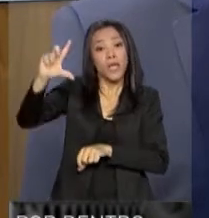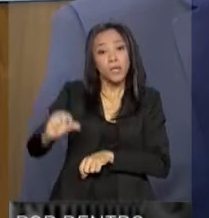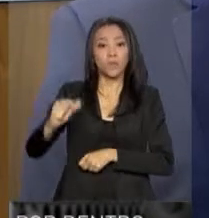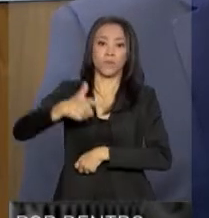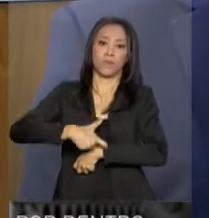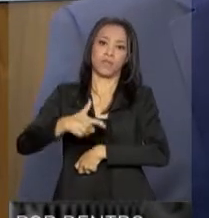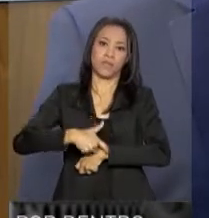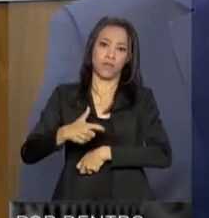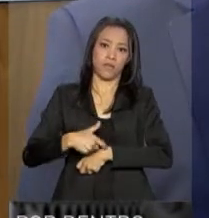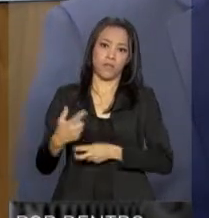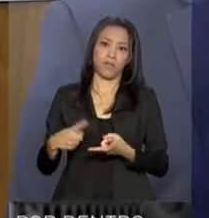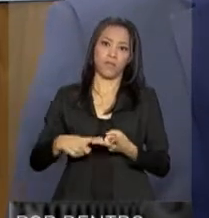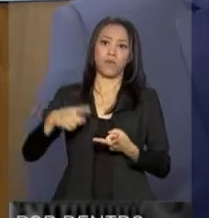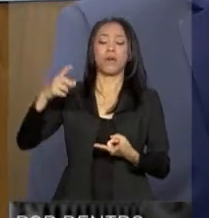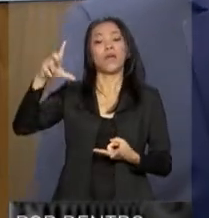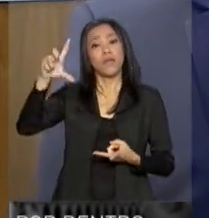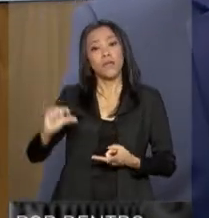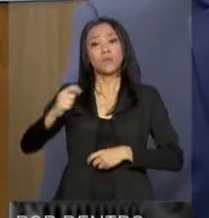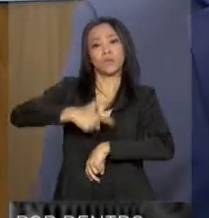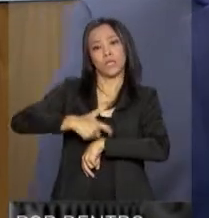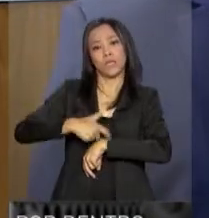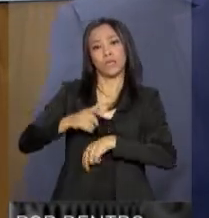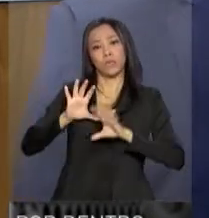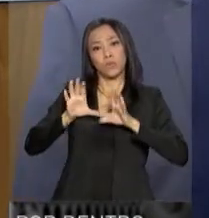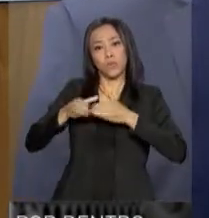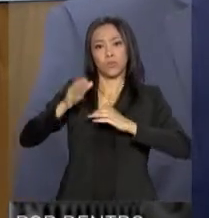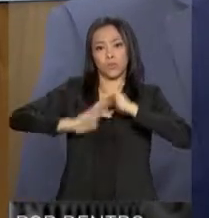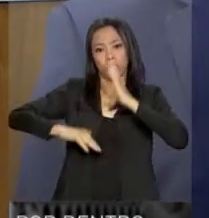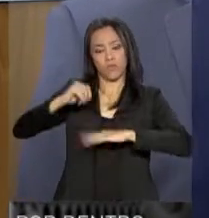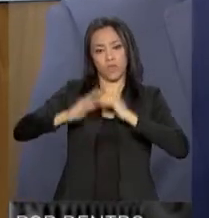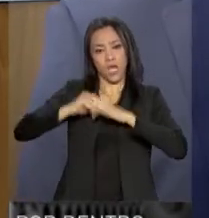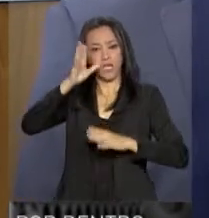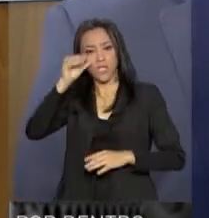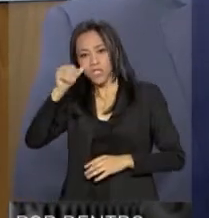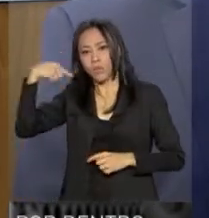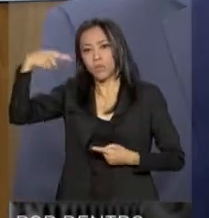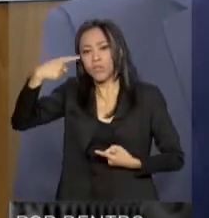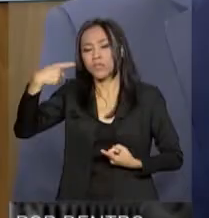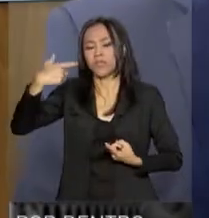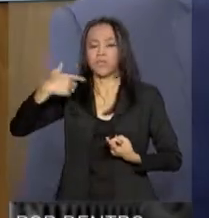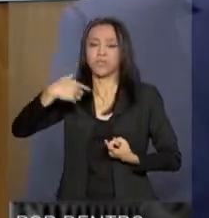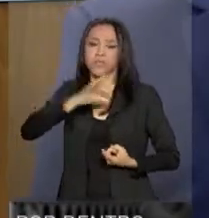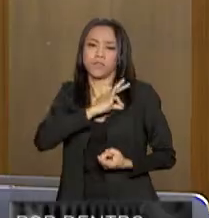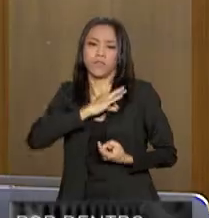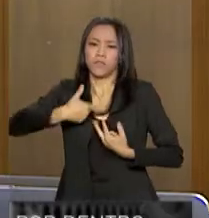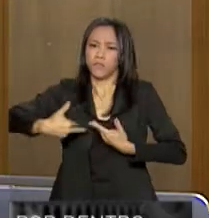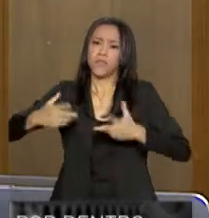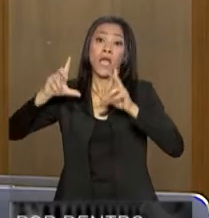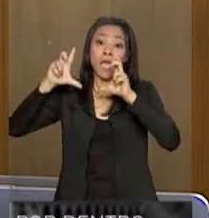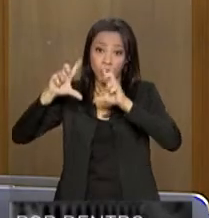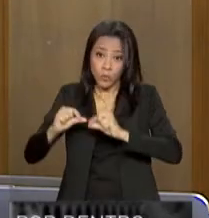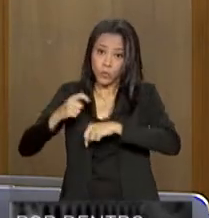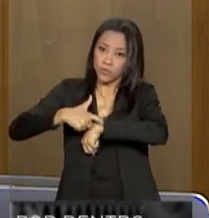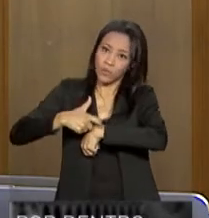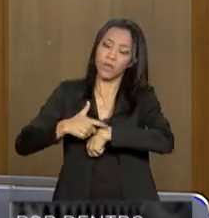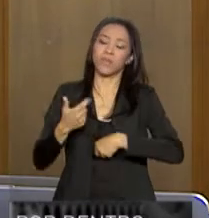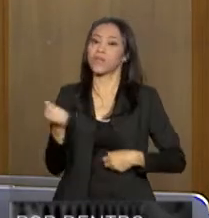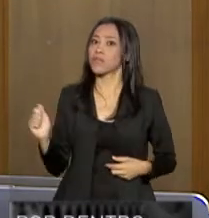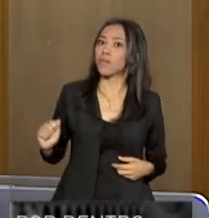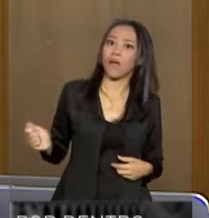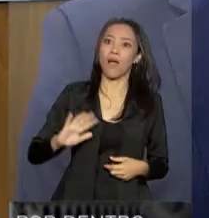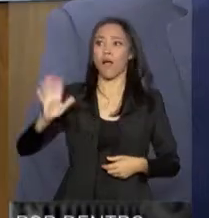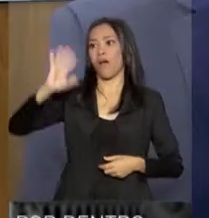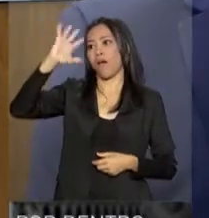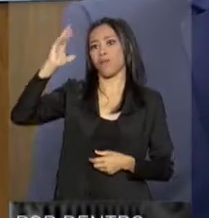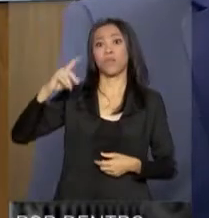advogados equipe de investigações desenvolvidas no processo normalmente no brasil nós não fazemos levantamento desses custos são salários altos com várias